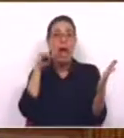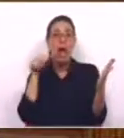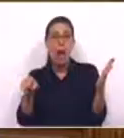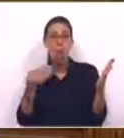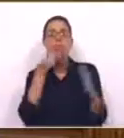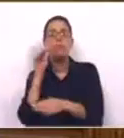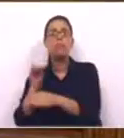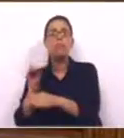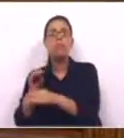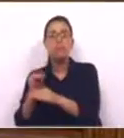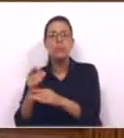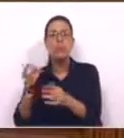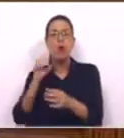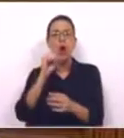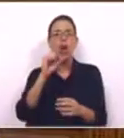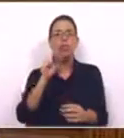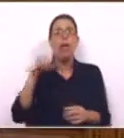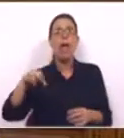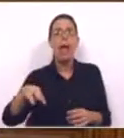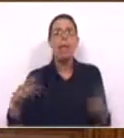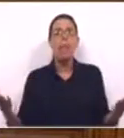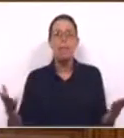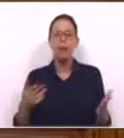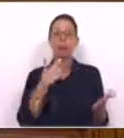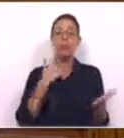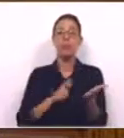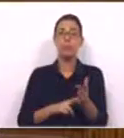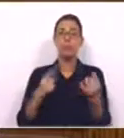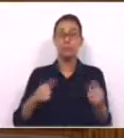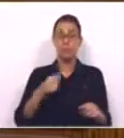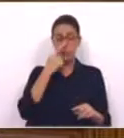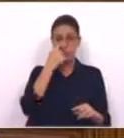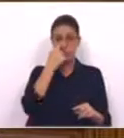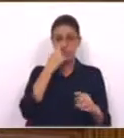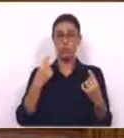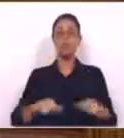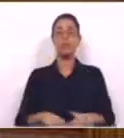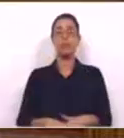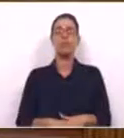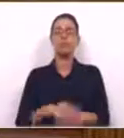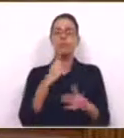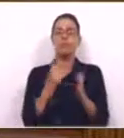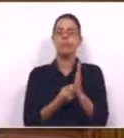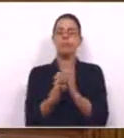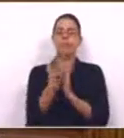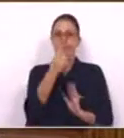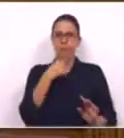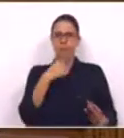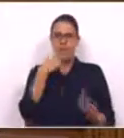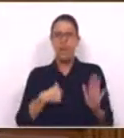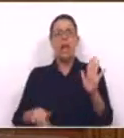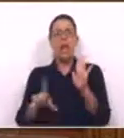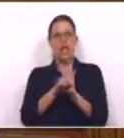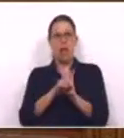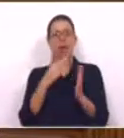animal foi alimentado com ogm portanto há aqui de facto uma variadíssimas lacunas na